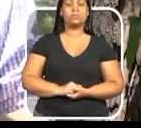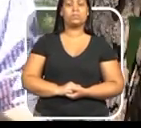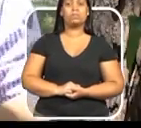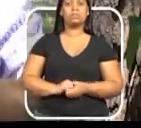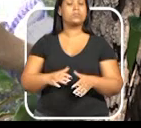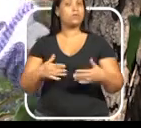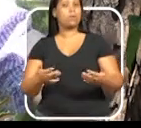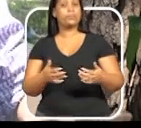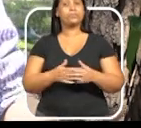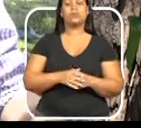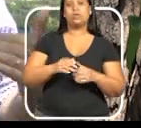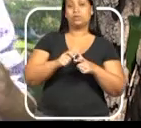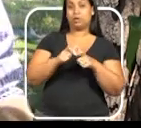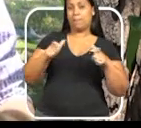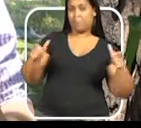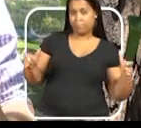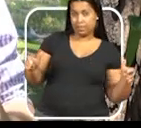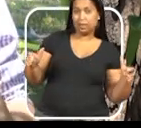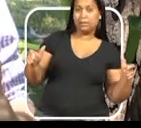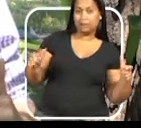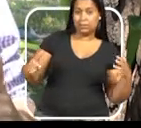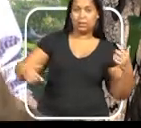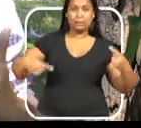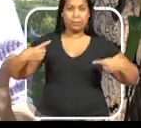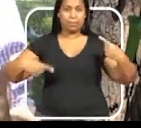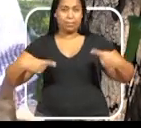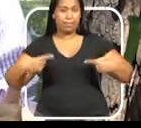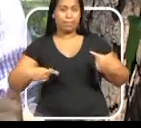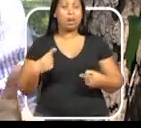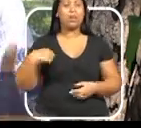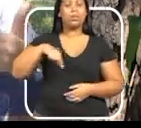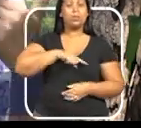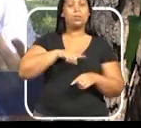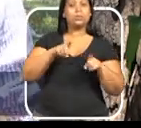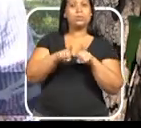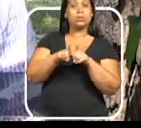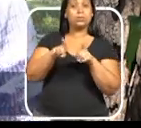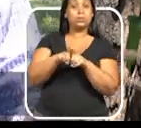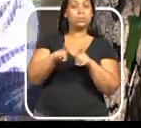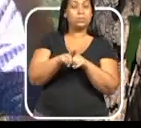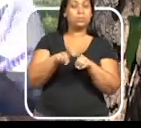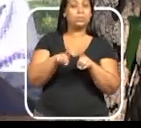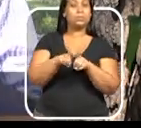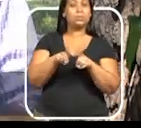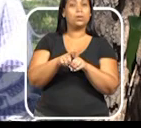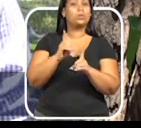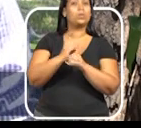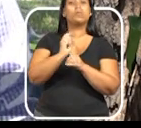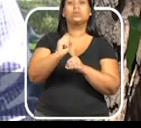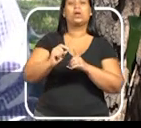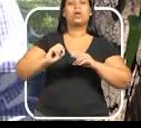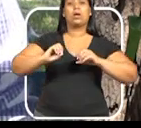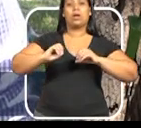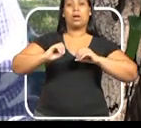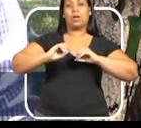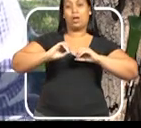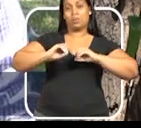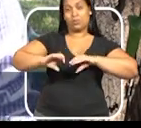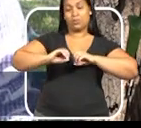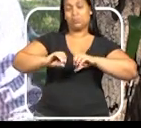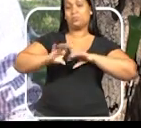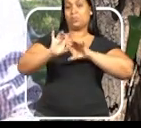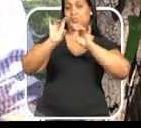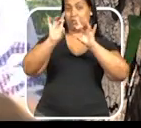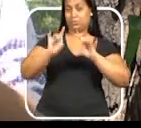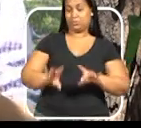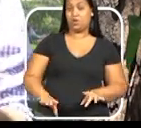E aí, quando a gente amplia, alarga essa discussão, a gente também encontra a educação especial, né? E quando a